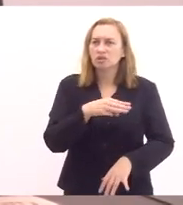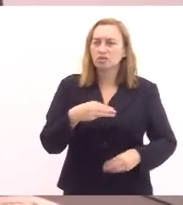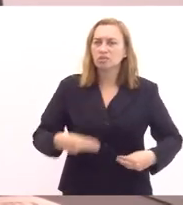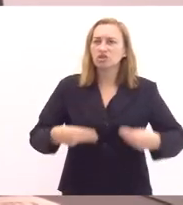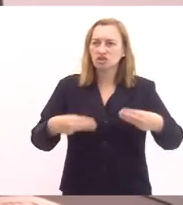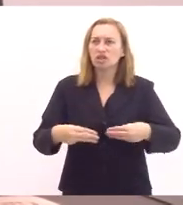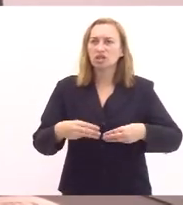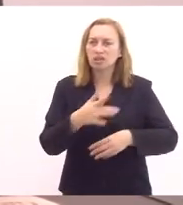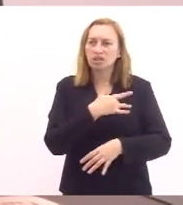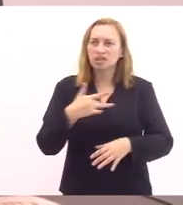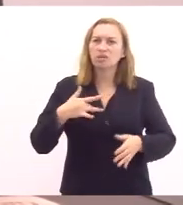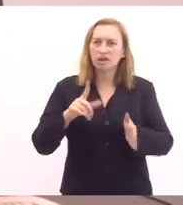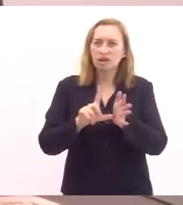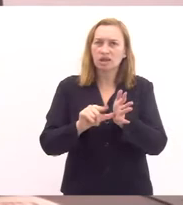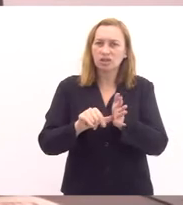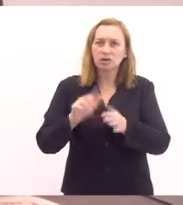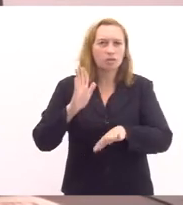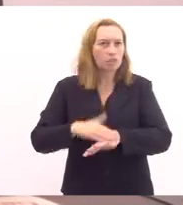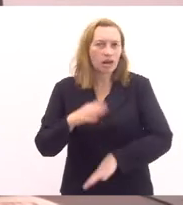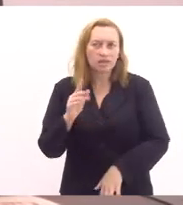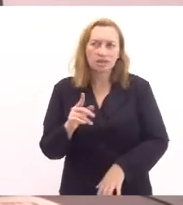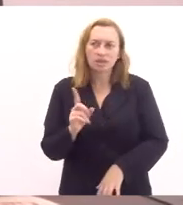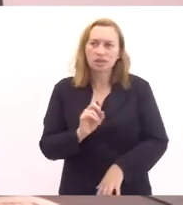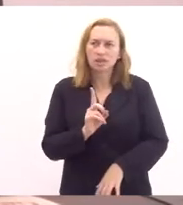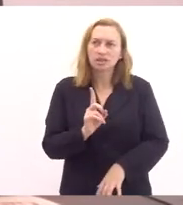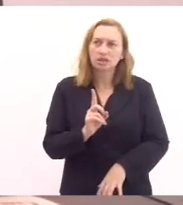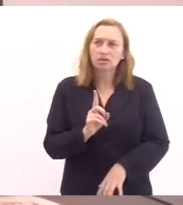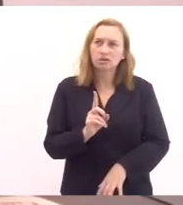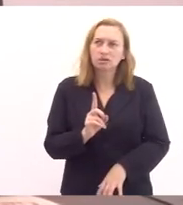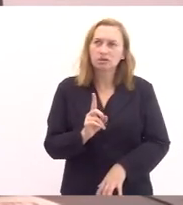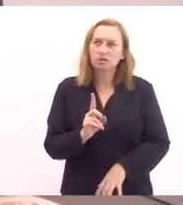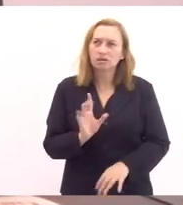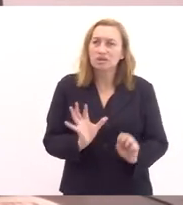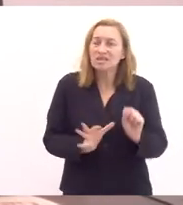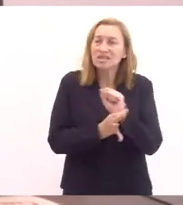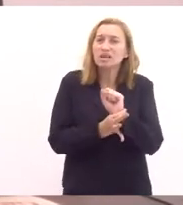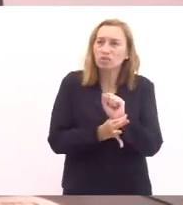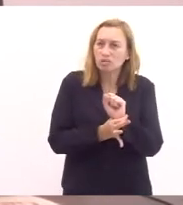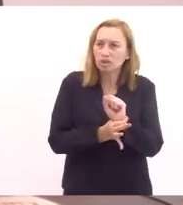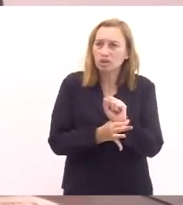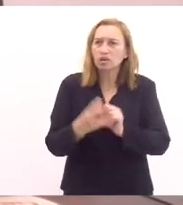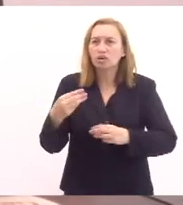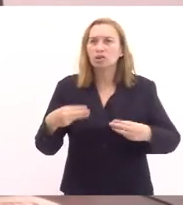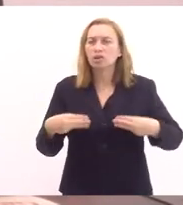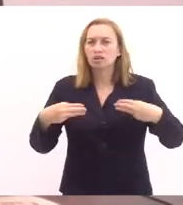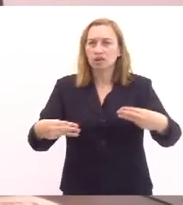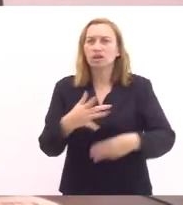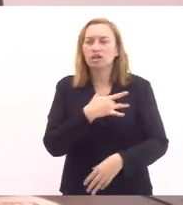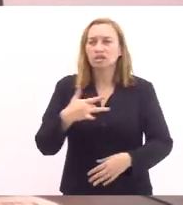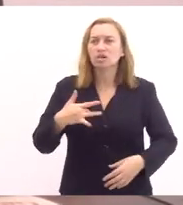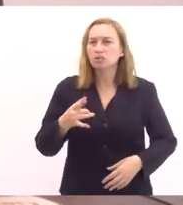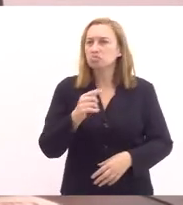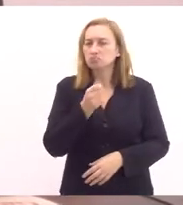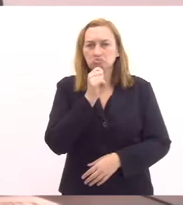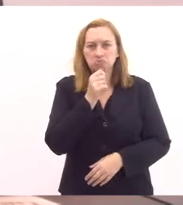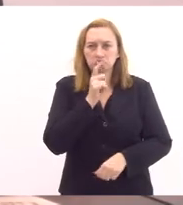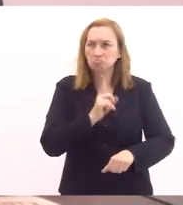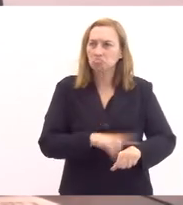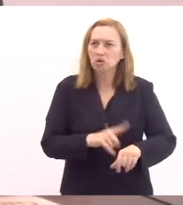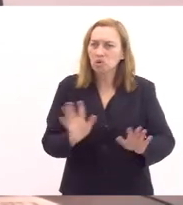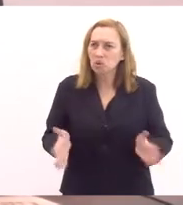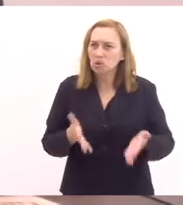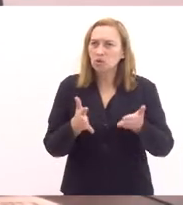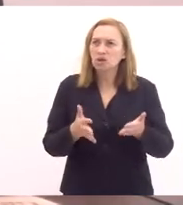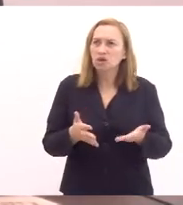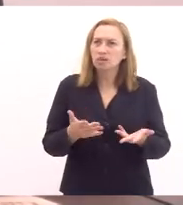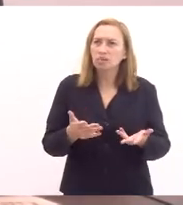então isso ainda atraso mas e não e não trouxe uma confiança né o Ministério da Saúde em momento algum se